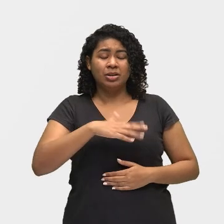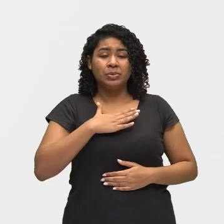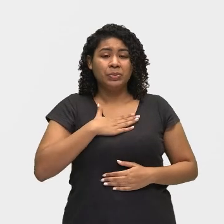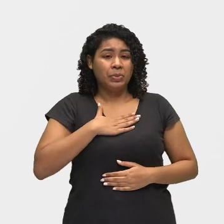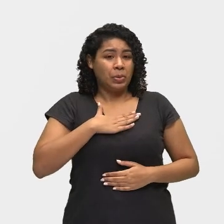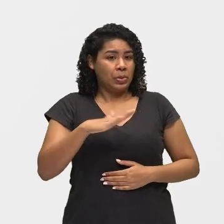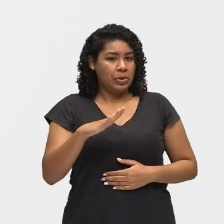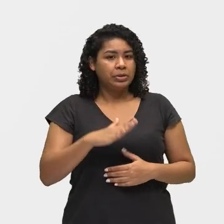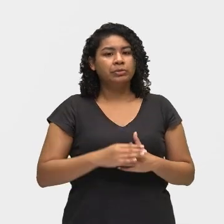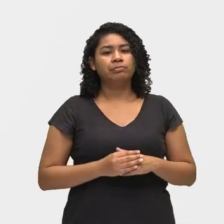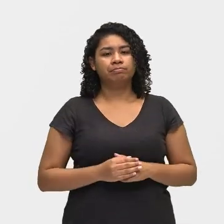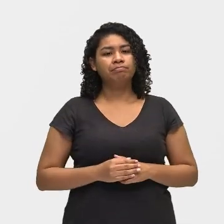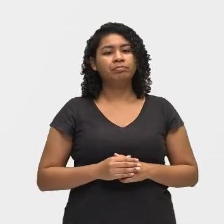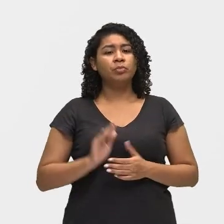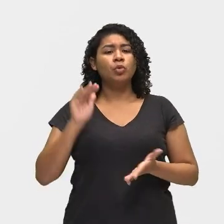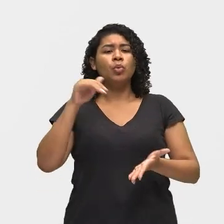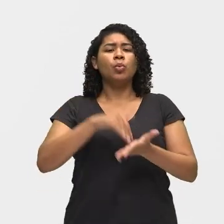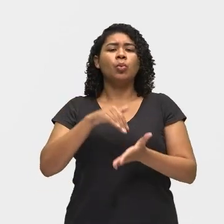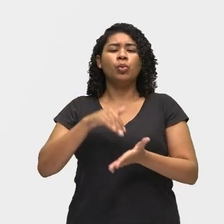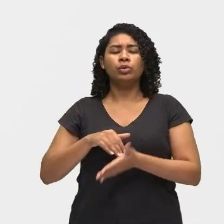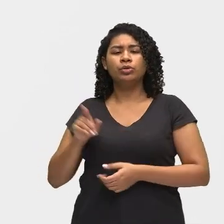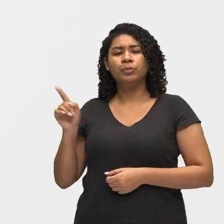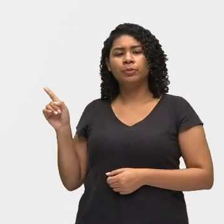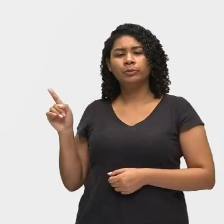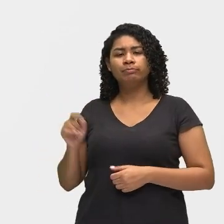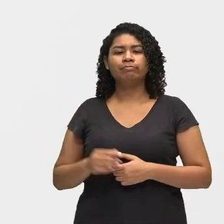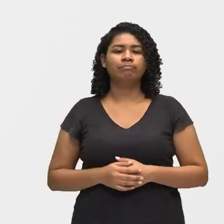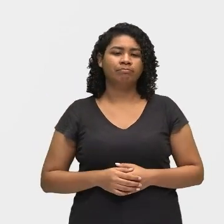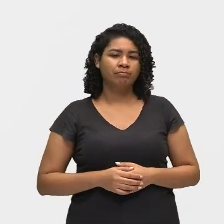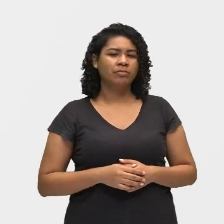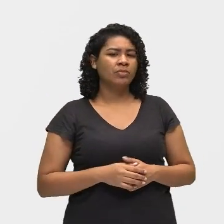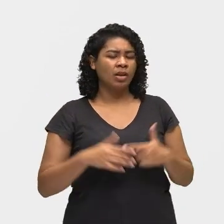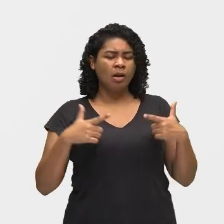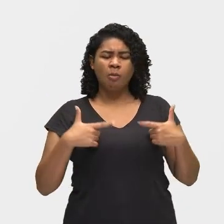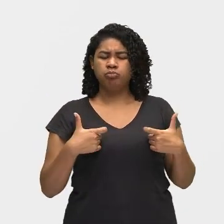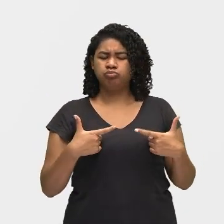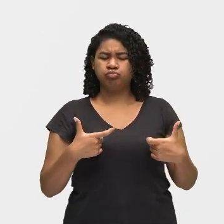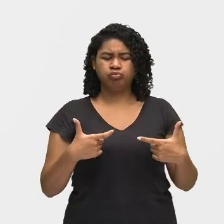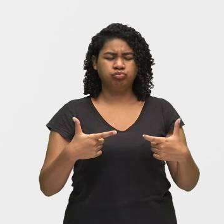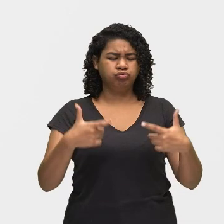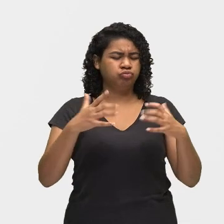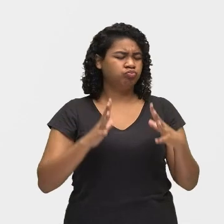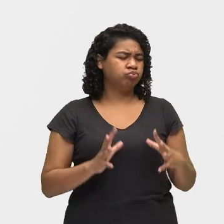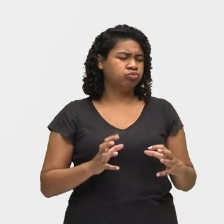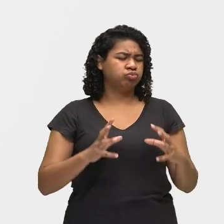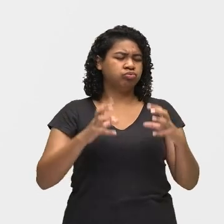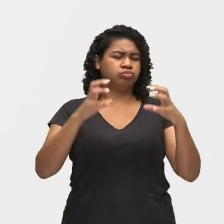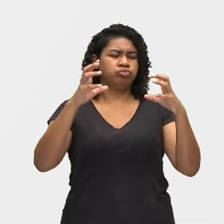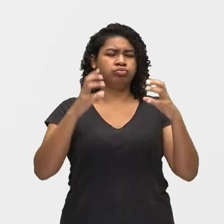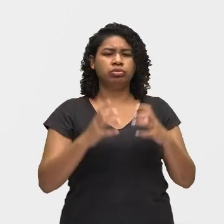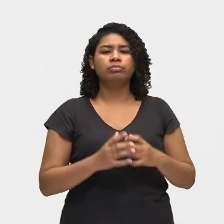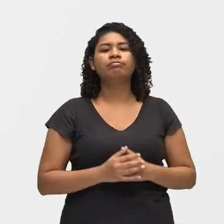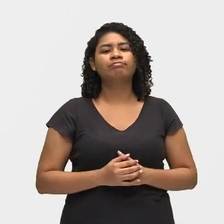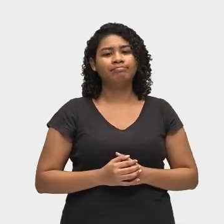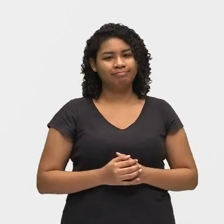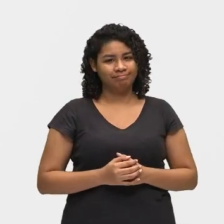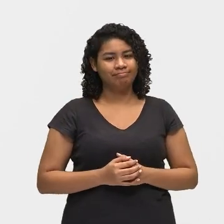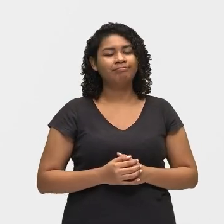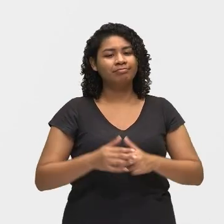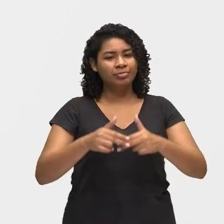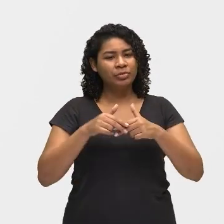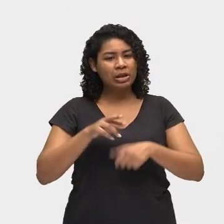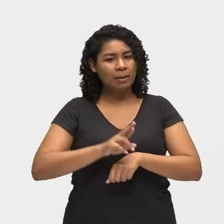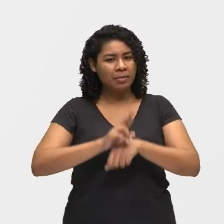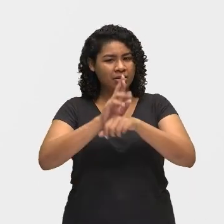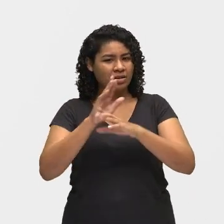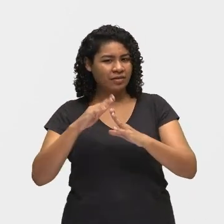ponto, que é o aumento dos conflitos entre os colonos leigos, né, e os que representavam a igreja, os missionários que